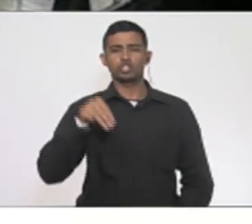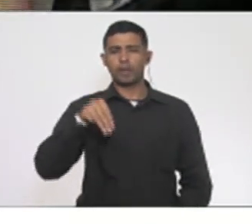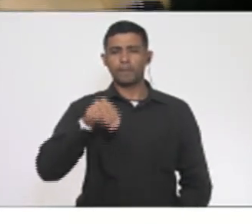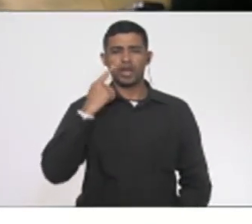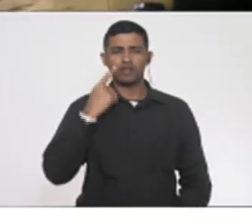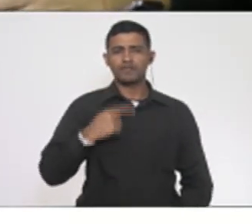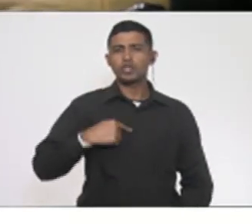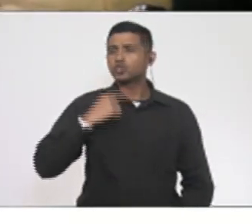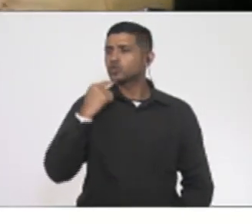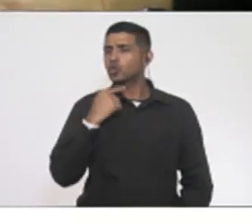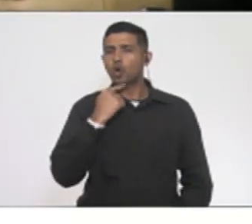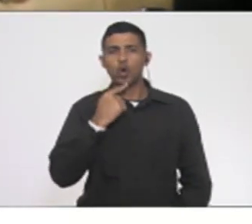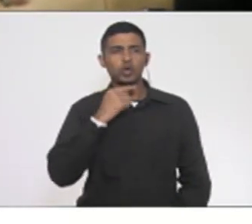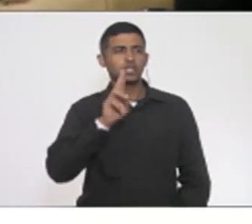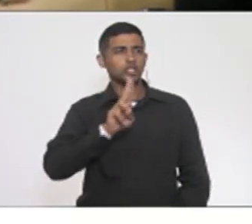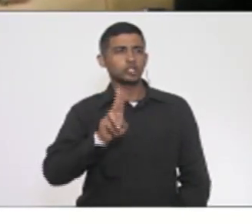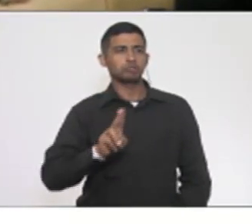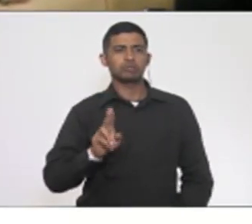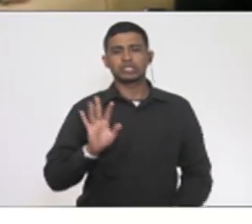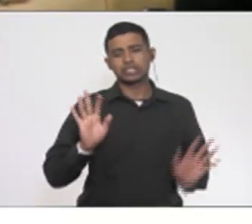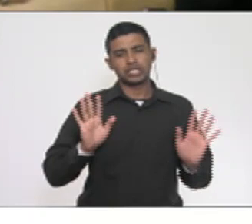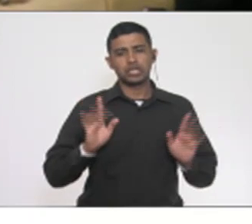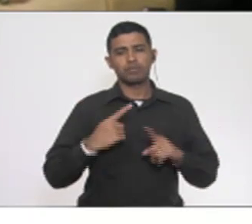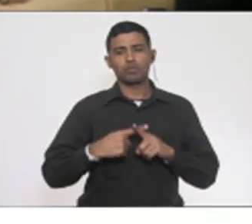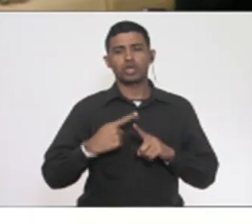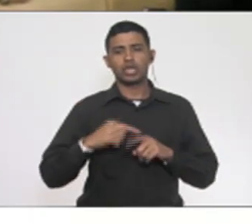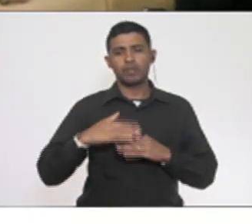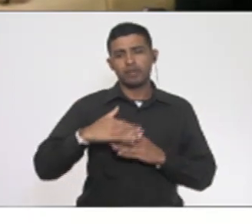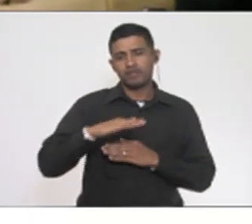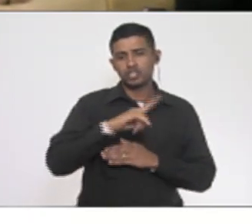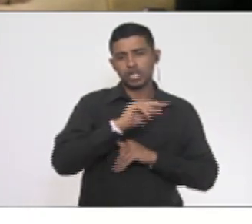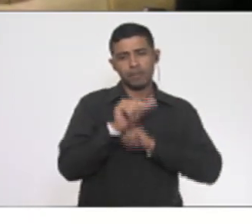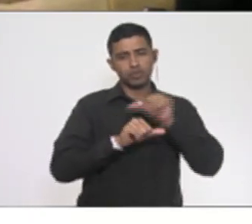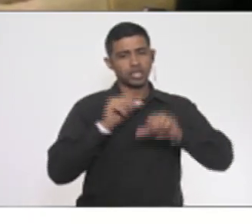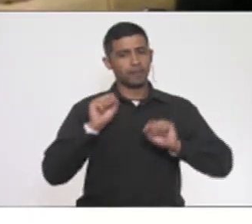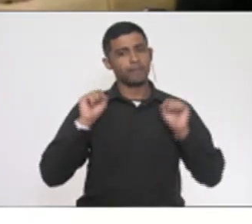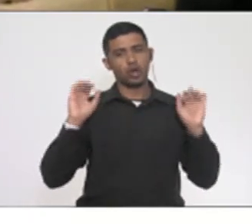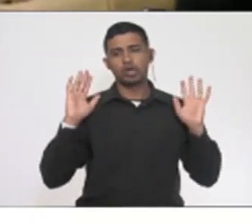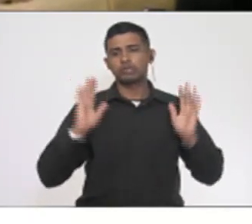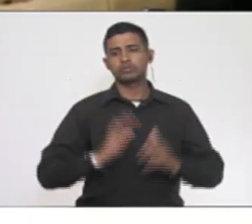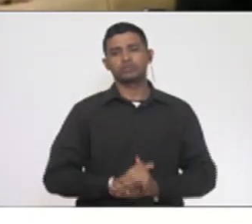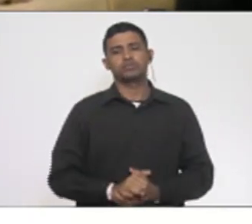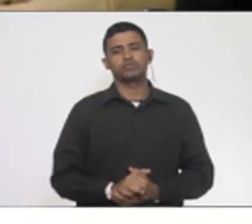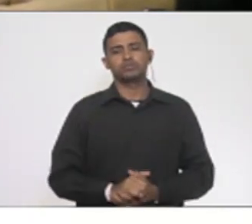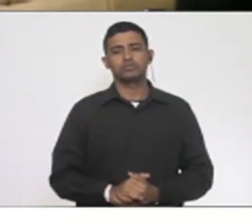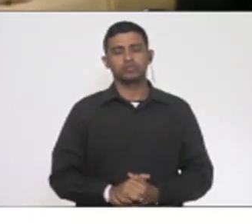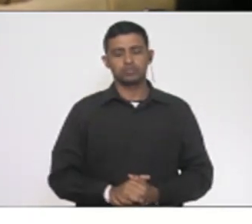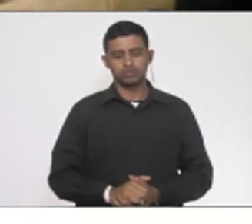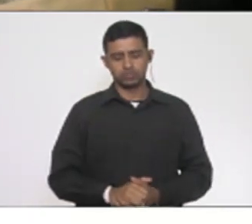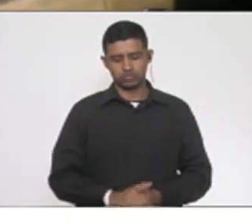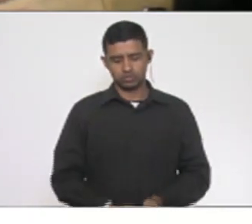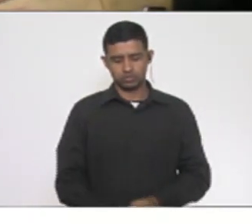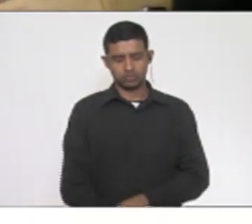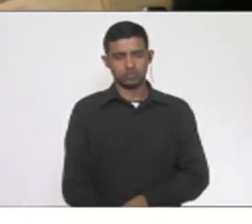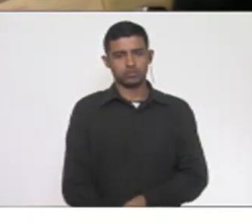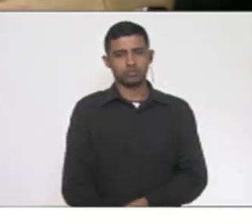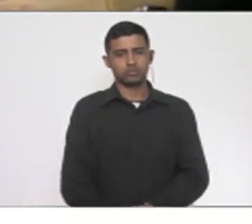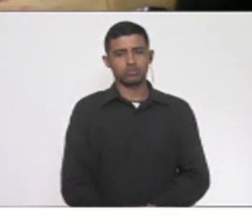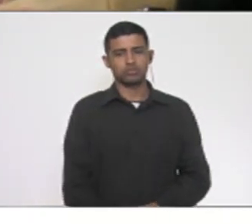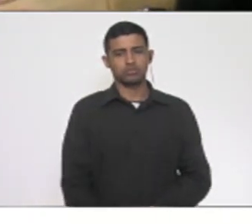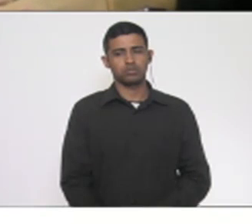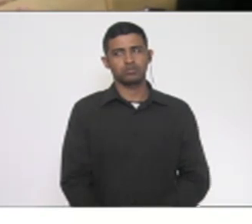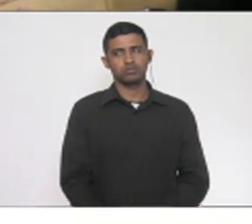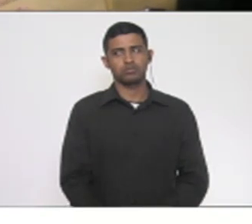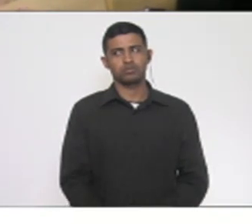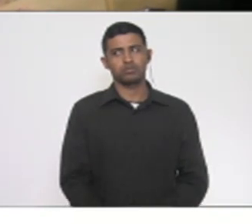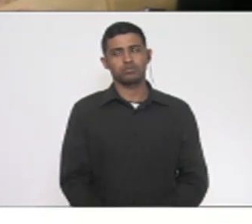consegue nominar em lugar nenhum, porque no dia seguinte ela pode nominar em qualquer ponto, qualquer volume. Então, ela fecha o mercado. Então,